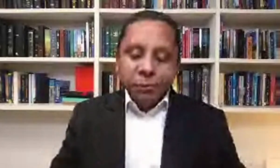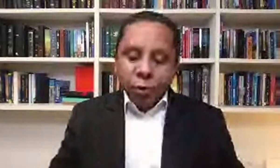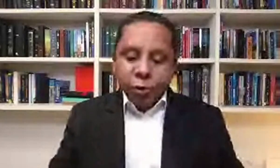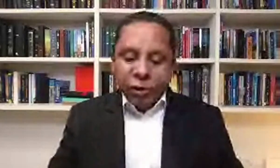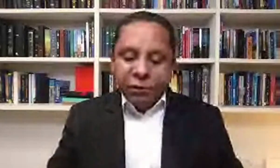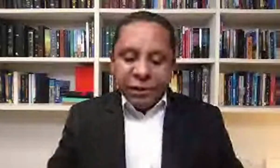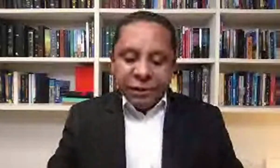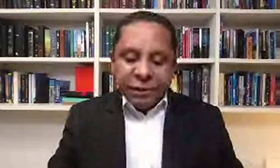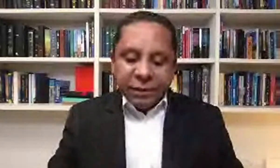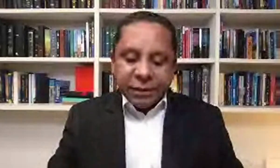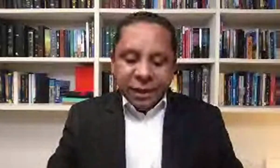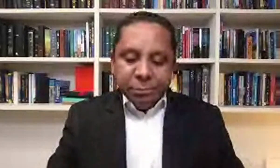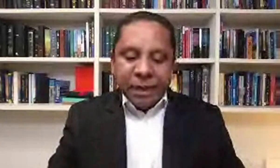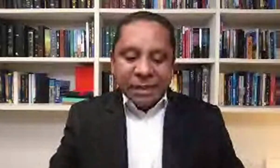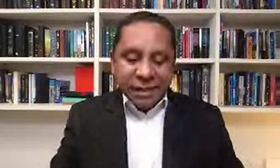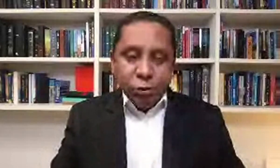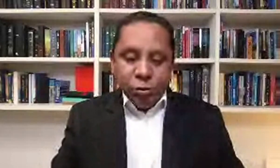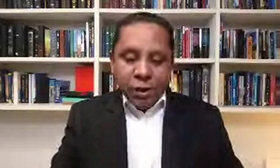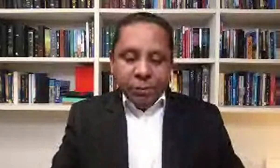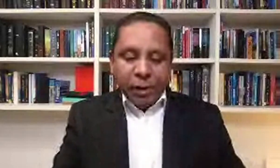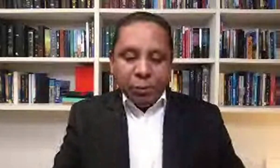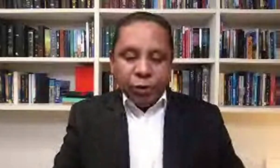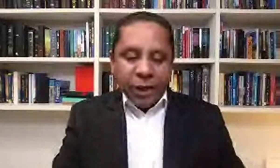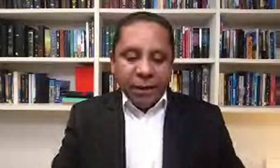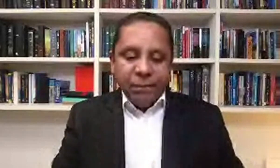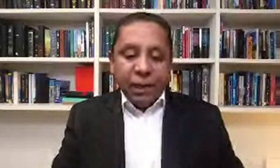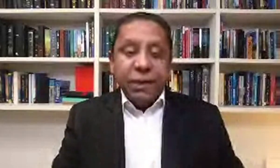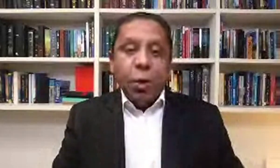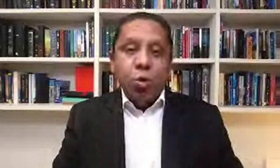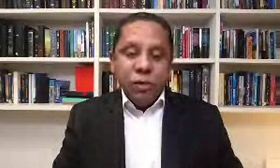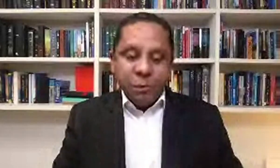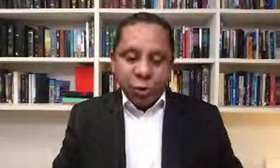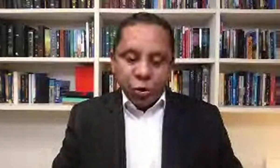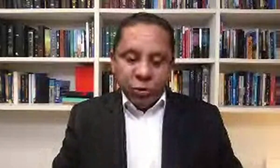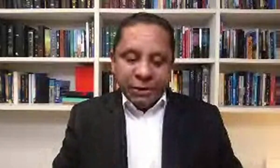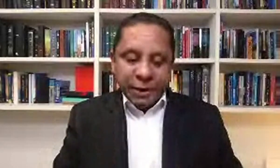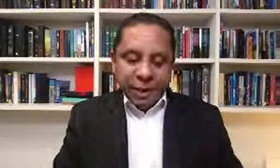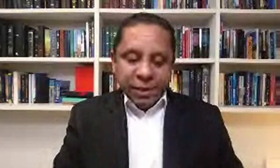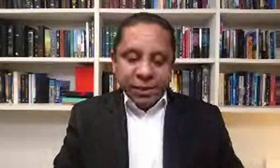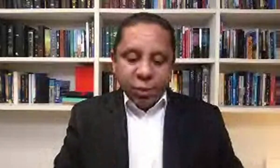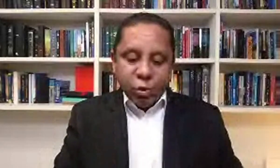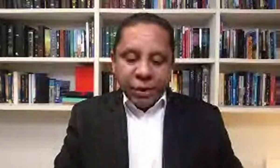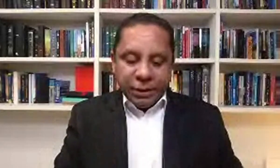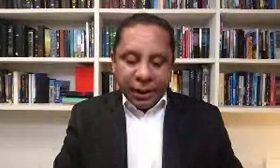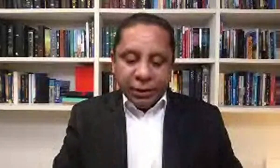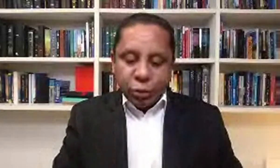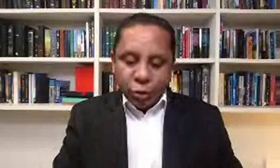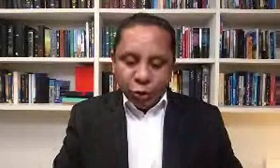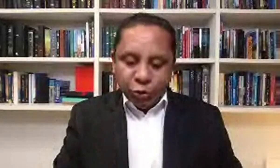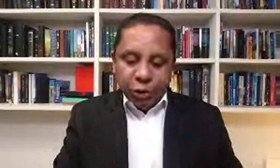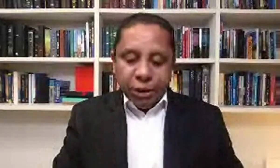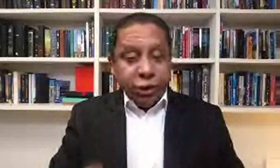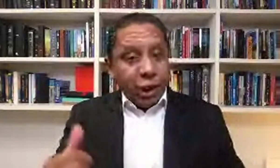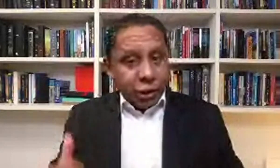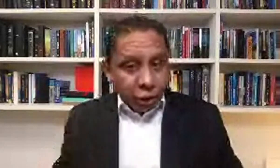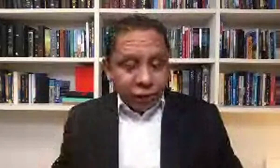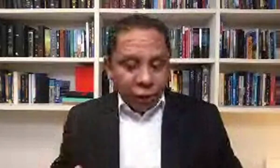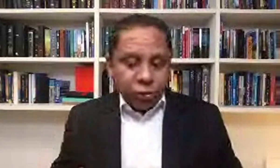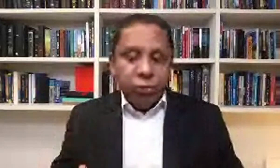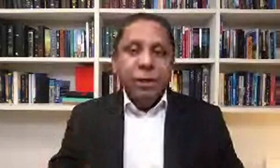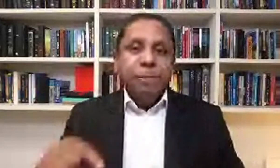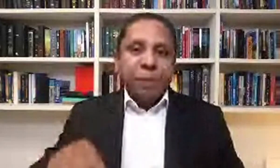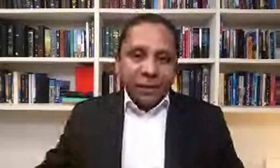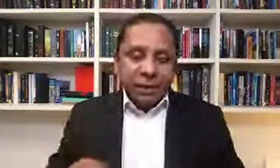o nosso Facebook do Adventistas Brasil, para mostrar aqui algumas pessoas que estão conectadas conosco. Já, já